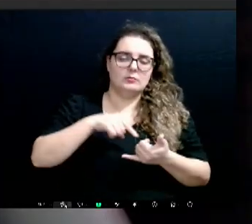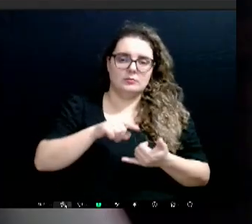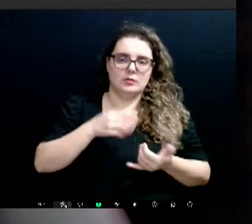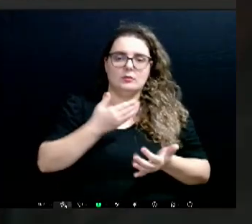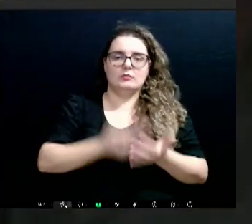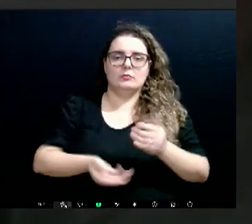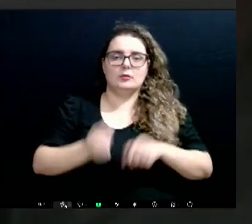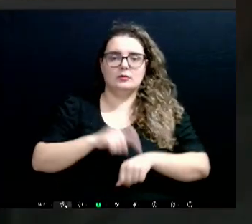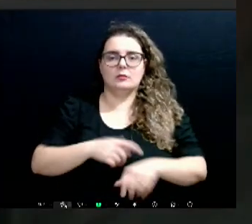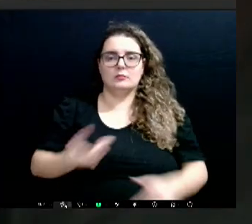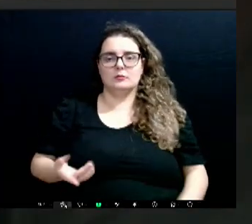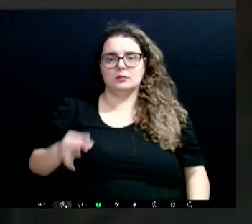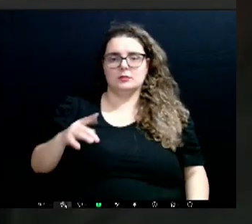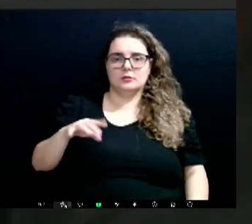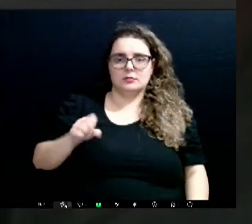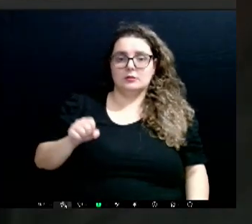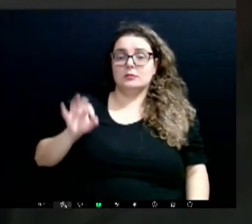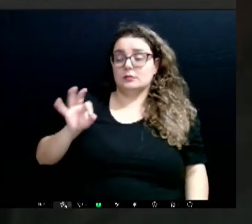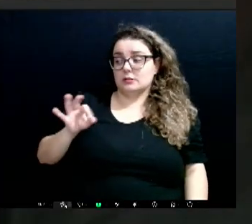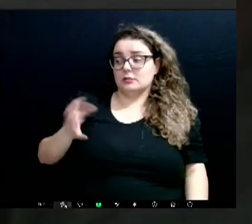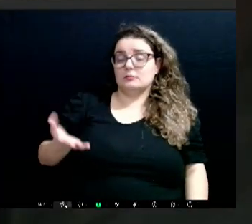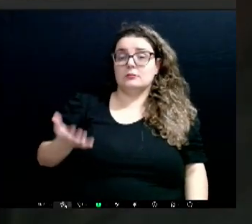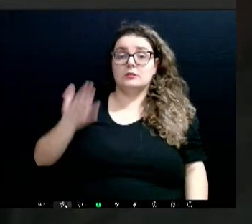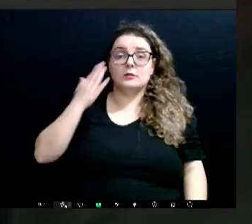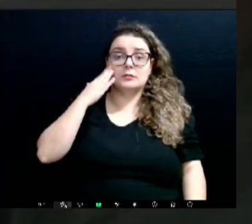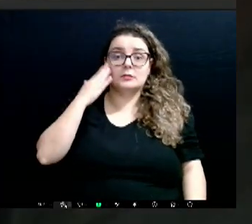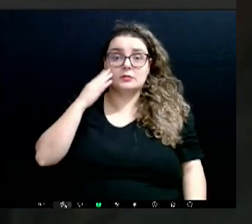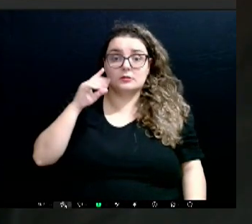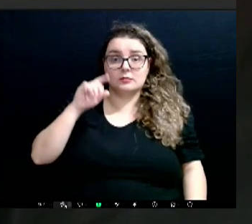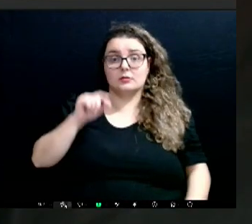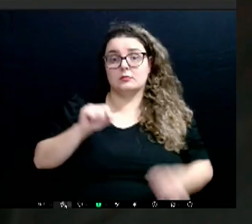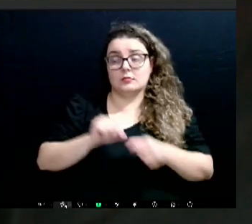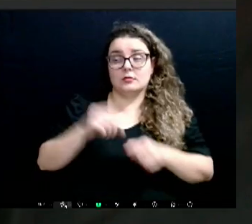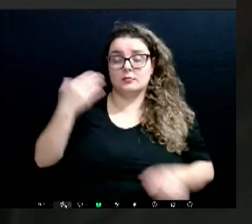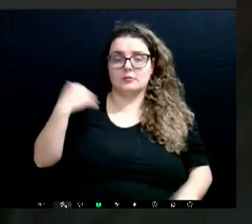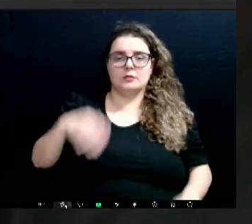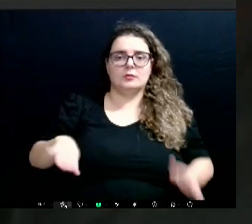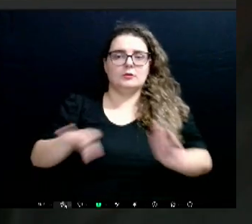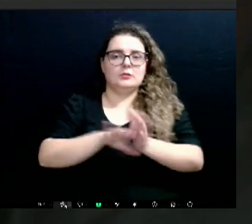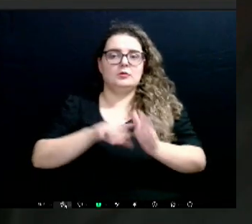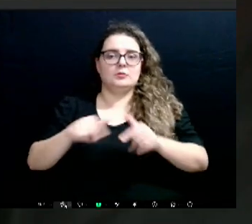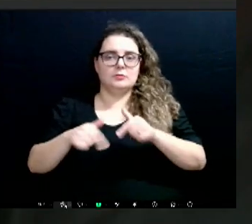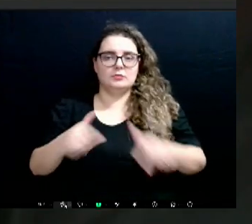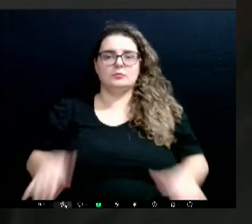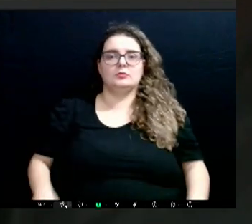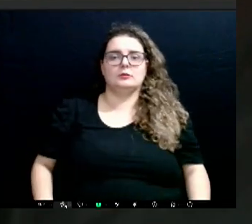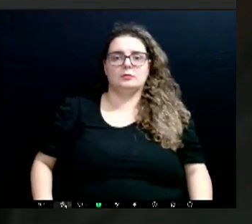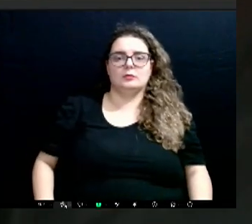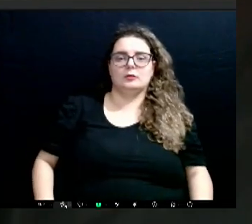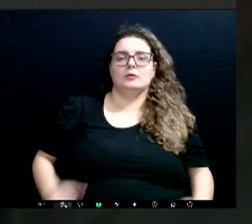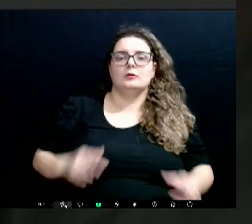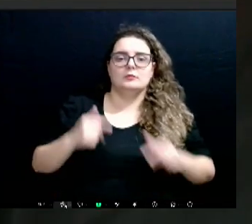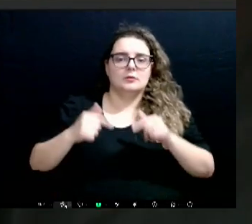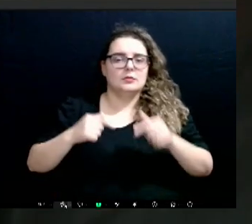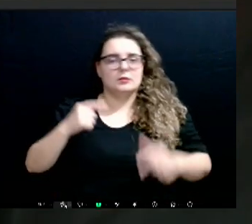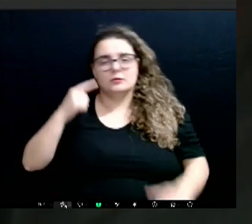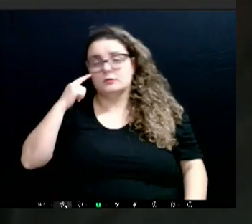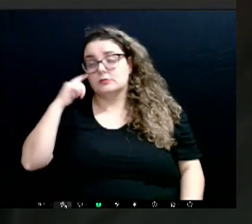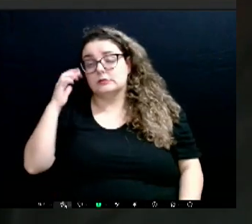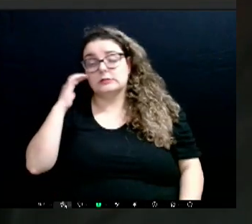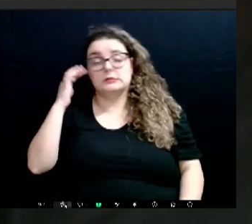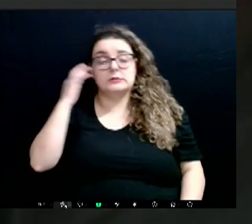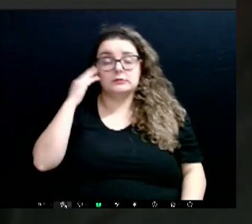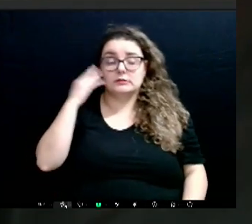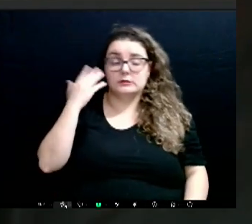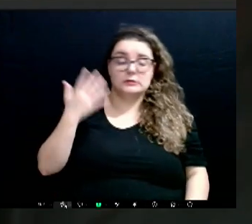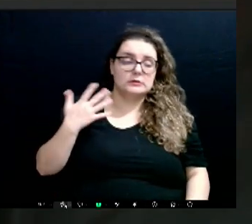telas. Exatamente. Você sabe que um dia eu fiz um negócio, eu cheguei do trabalho e assim, como a gente trabalha com a cabeça e tal, e você pensa